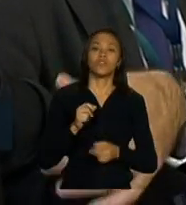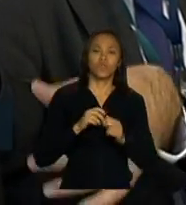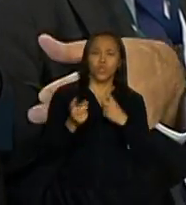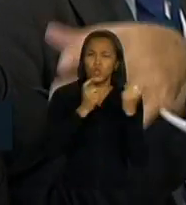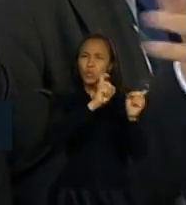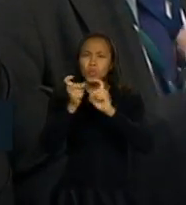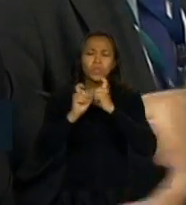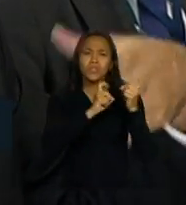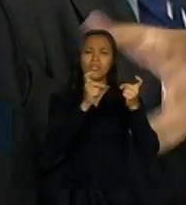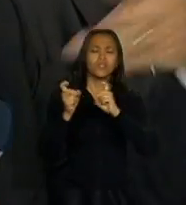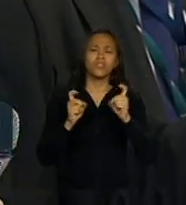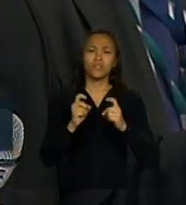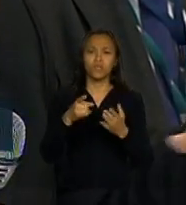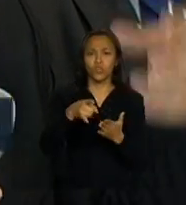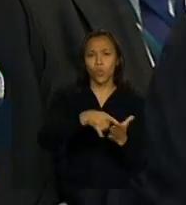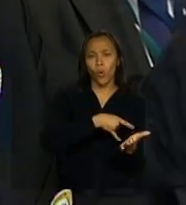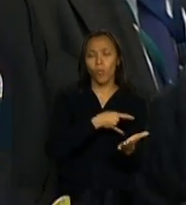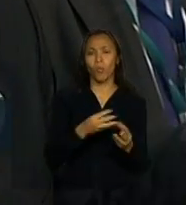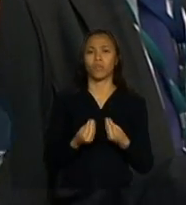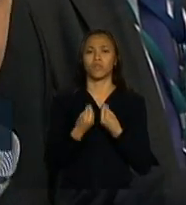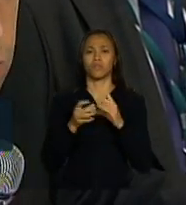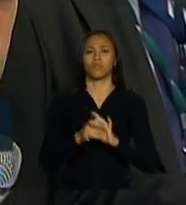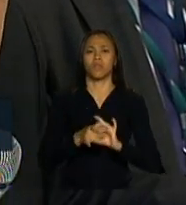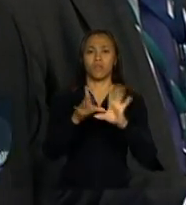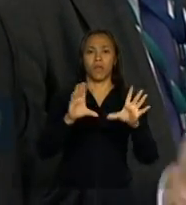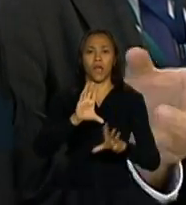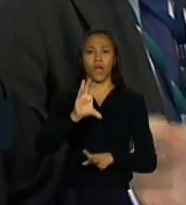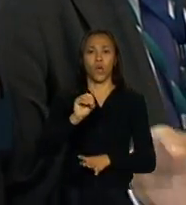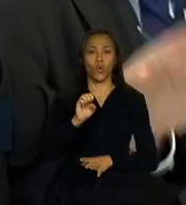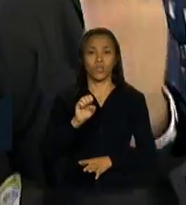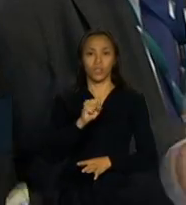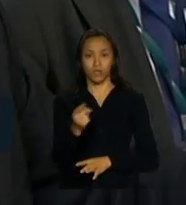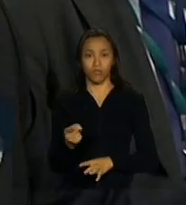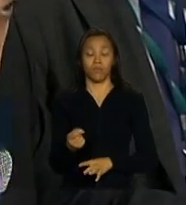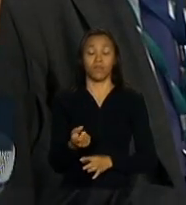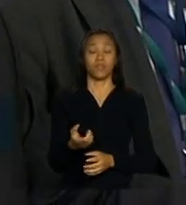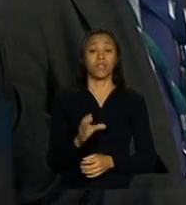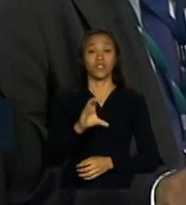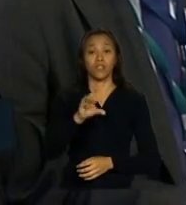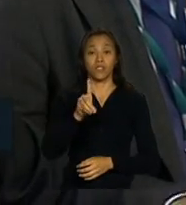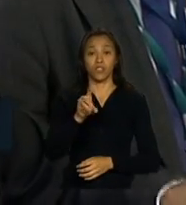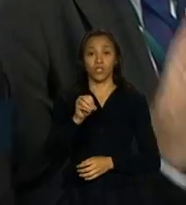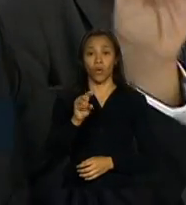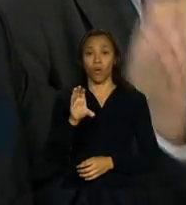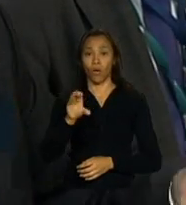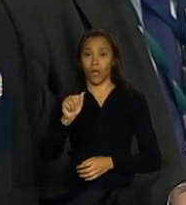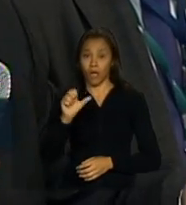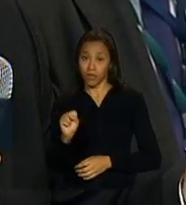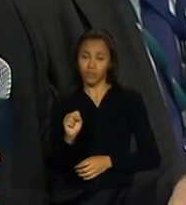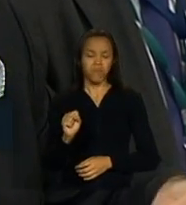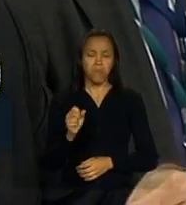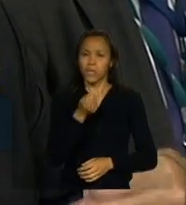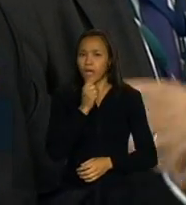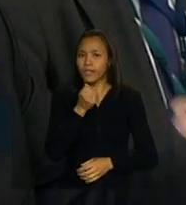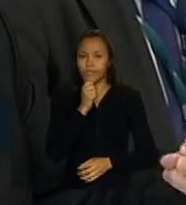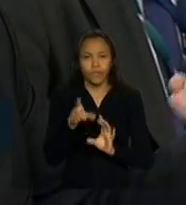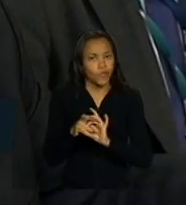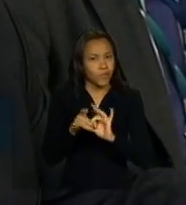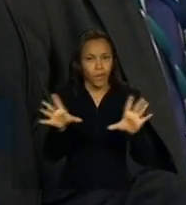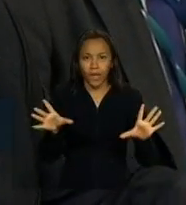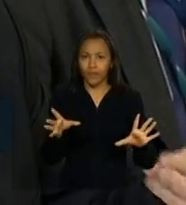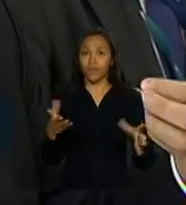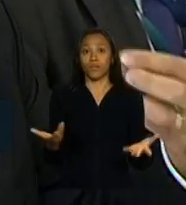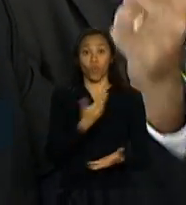de concessões, de privatizações das companhias docas. Né? Isso não saiu, está claro, mas o governo